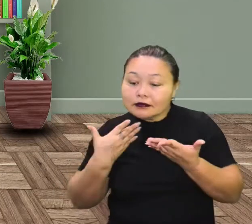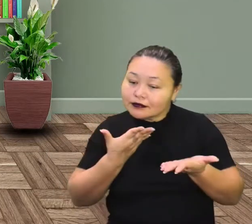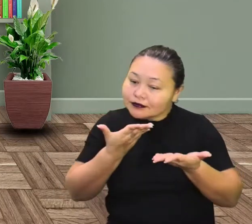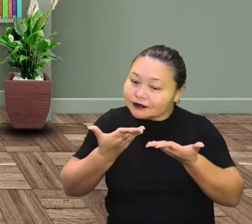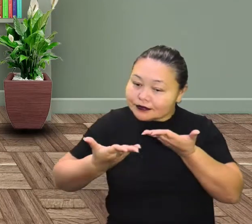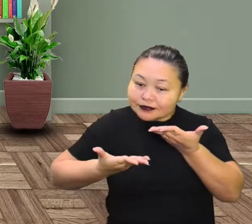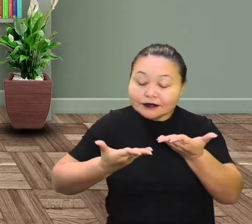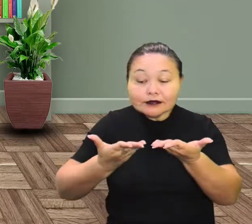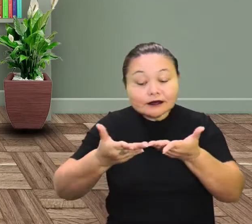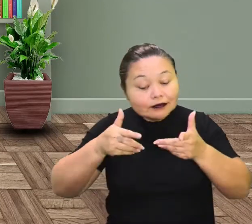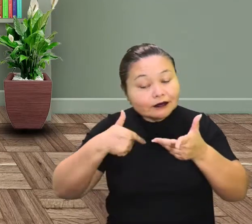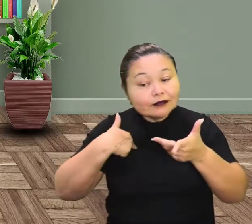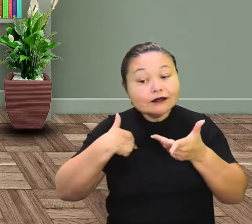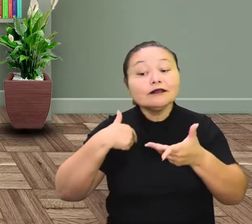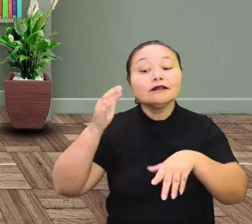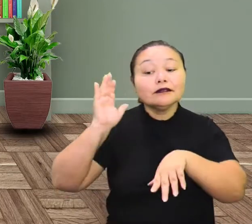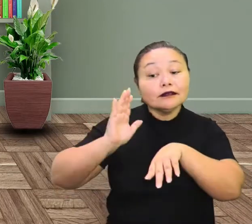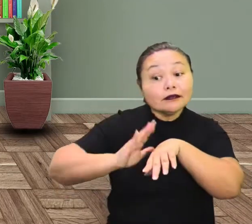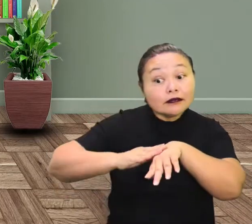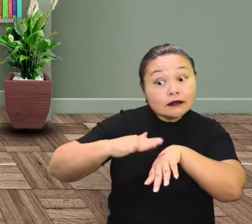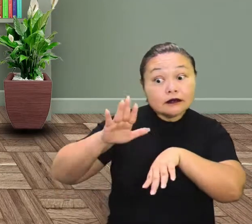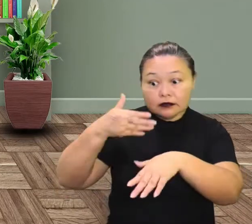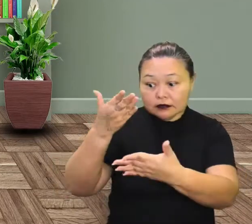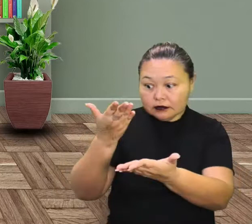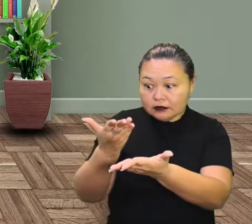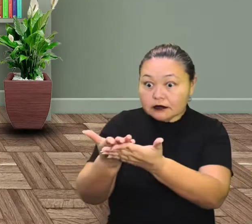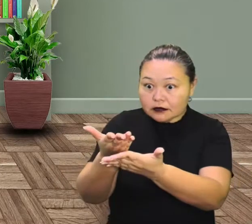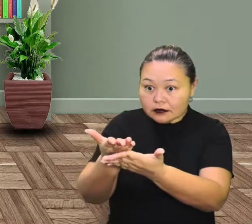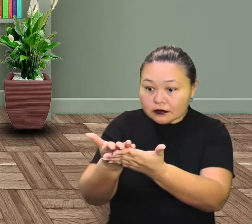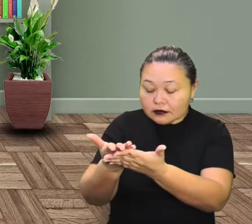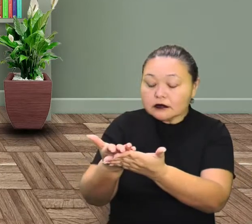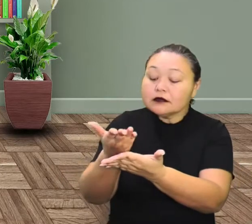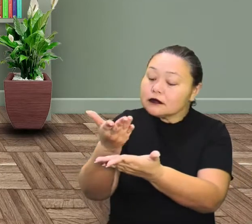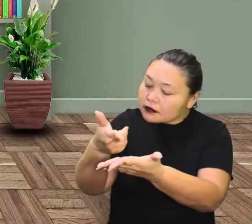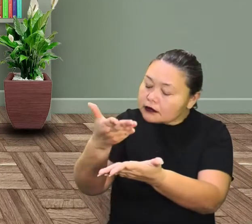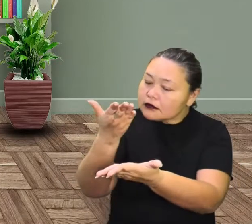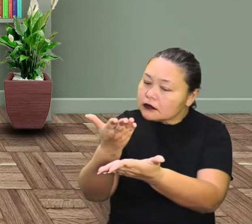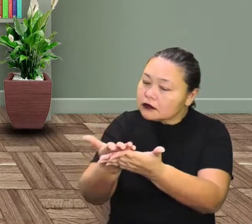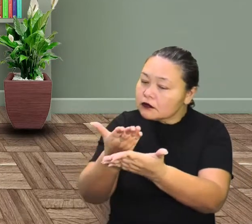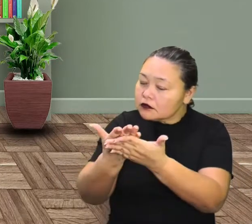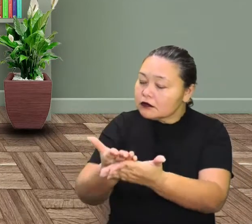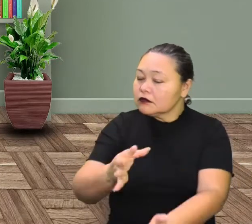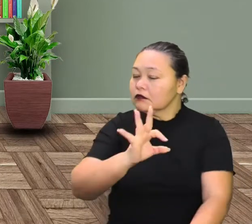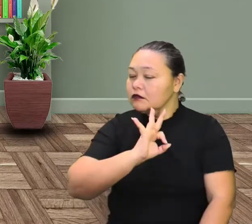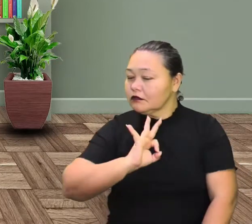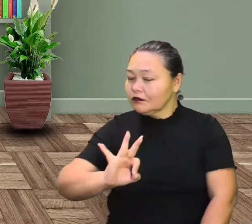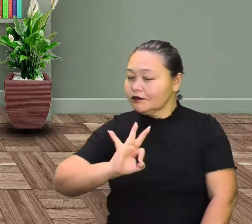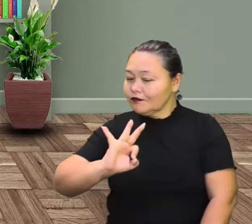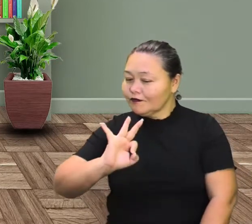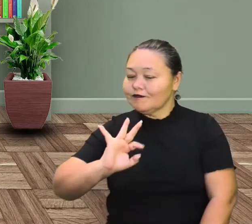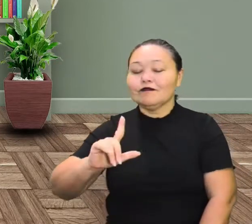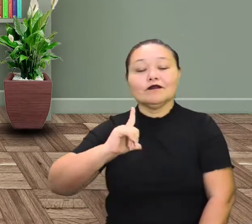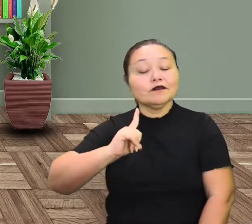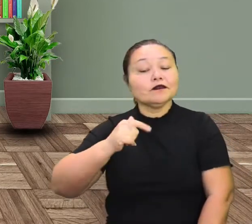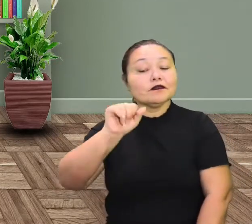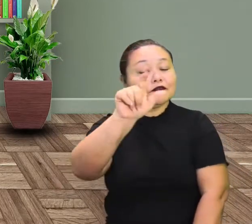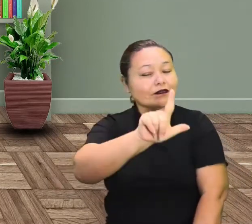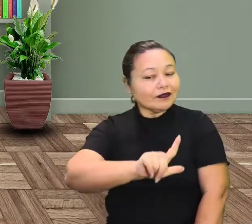sintonia trabalhar mais uma aula. E desta vez é uma aula topzera da galáxia. Vamos